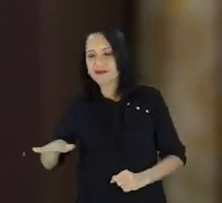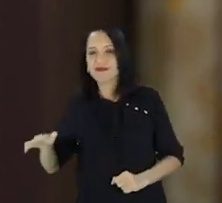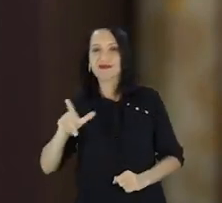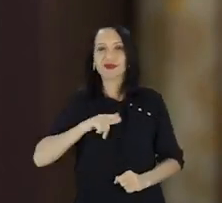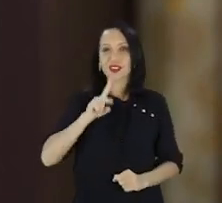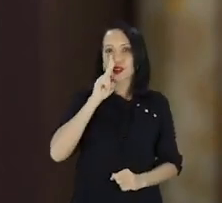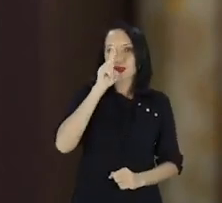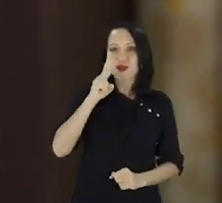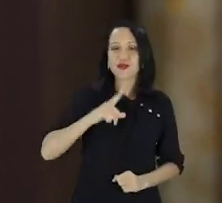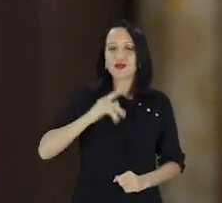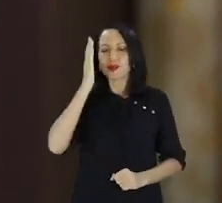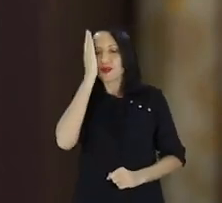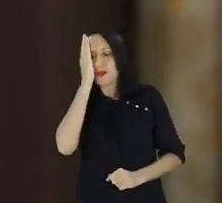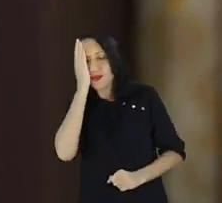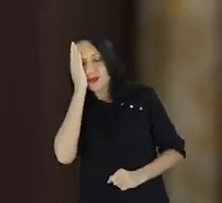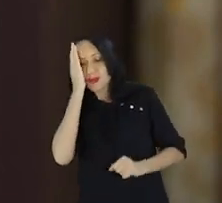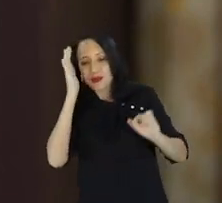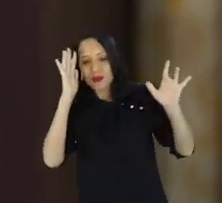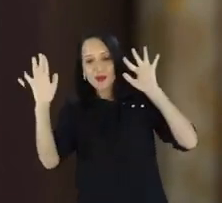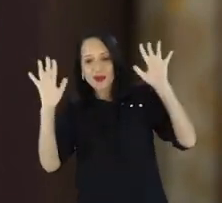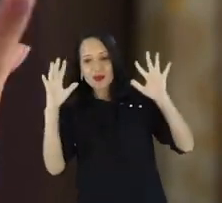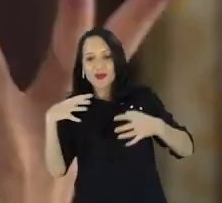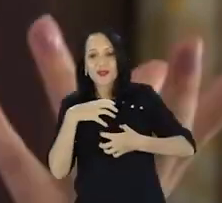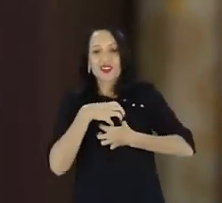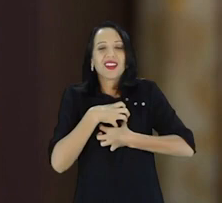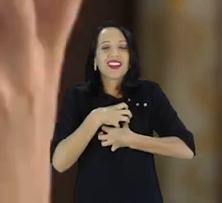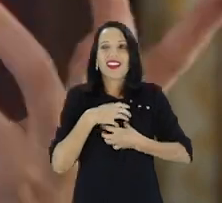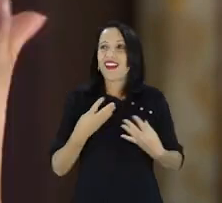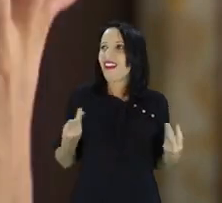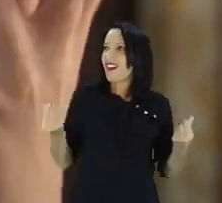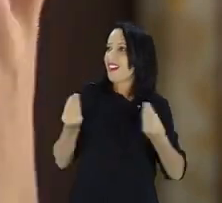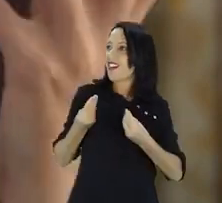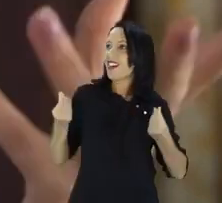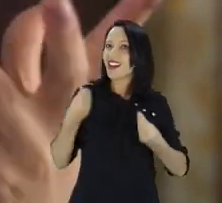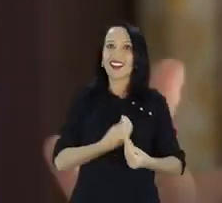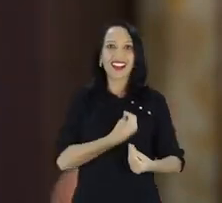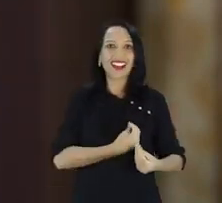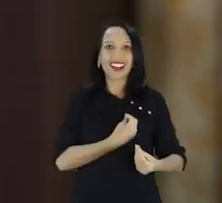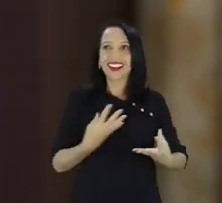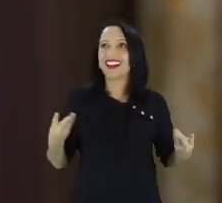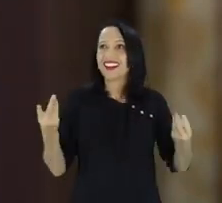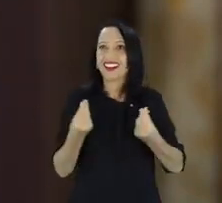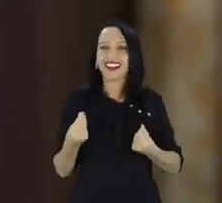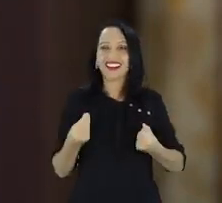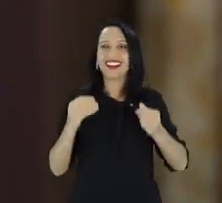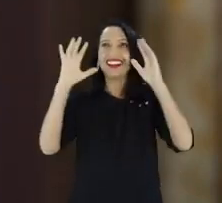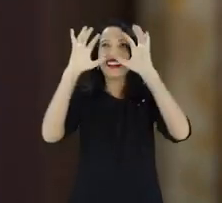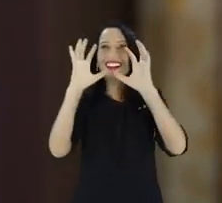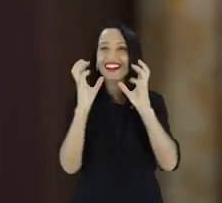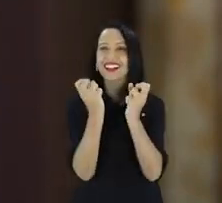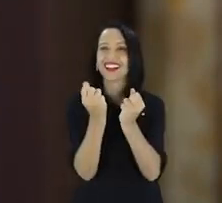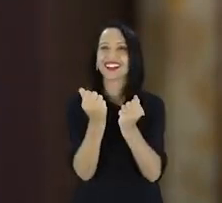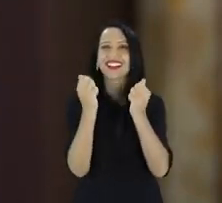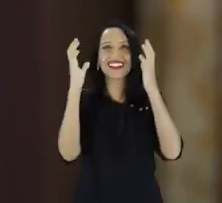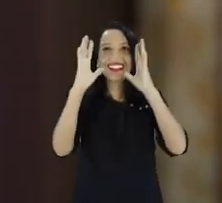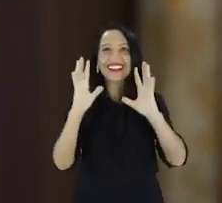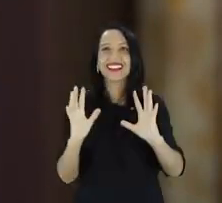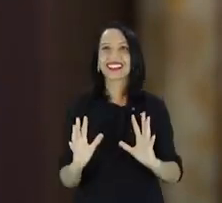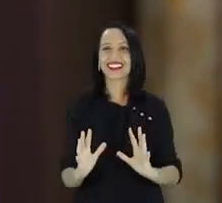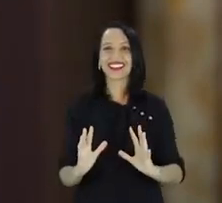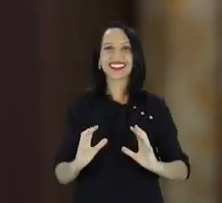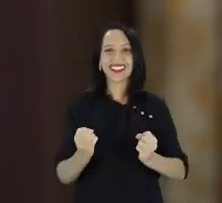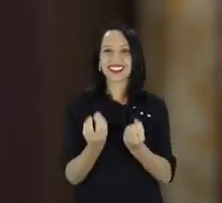tinha sonhos muito vividos e de repente essa sensação essa densidade intangível que eu sentia ela ela